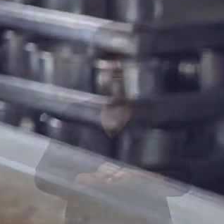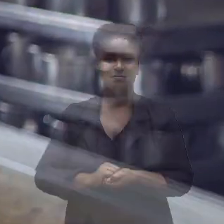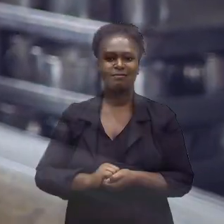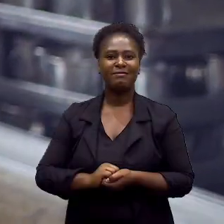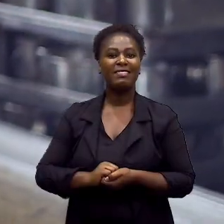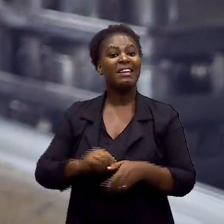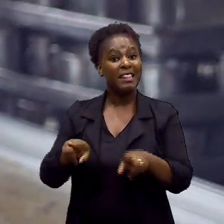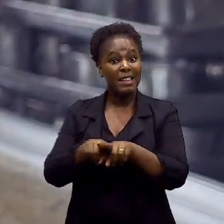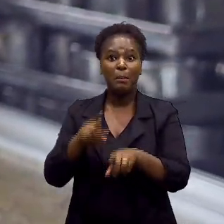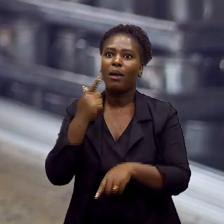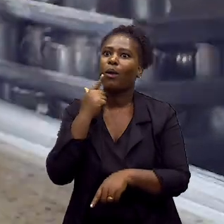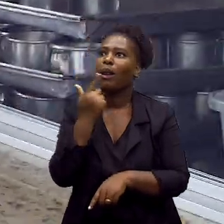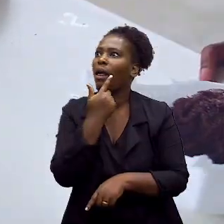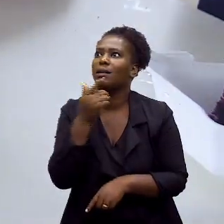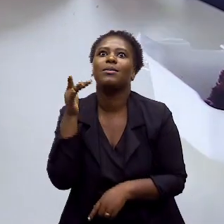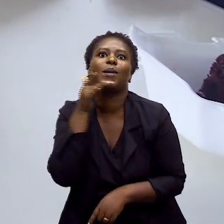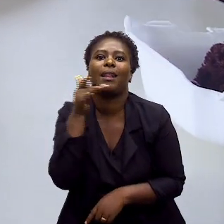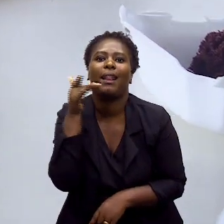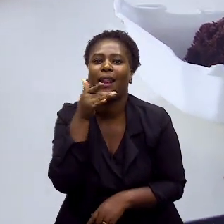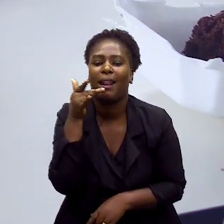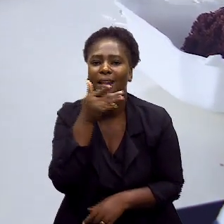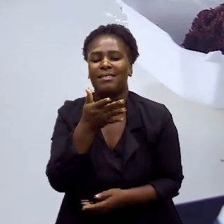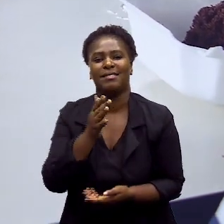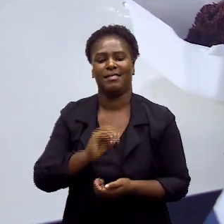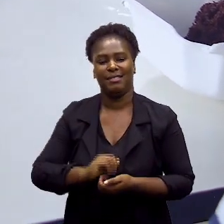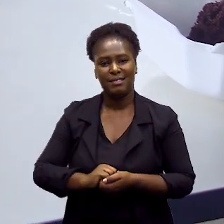E o lanche é delicioso.